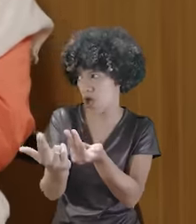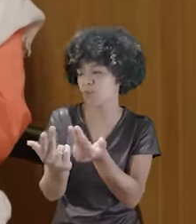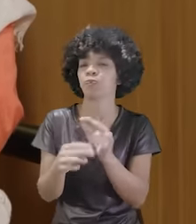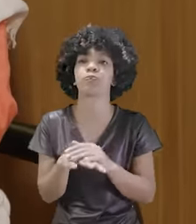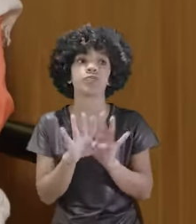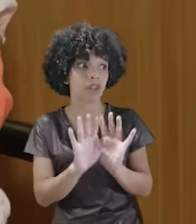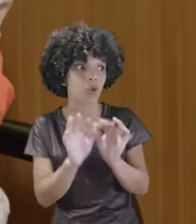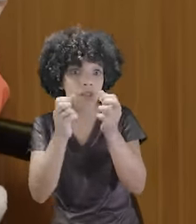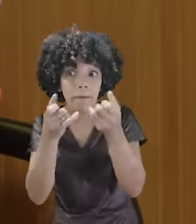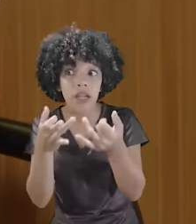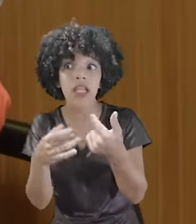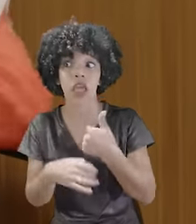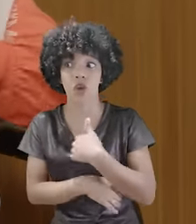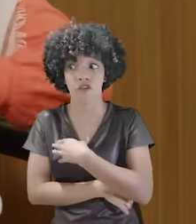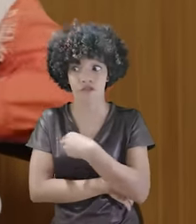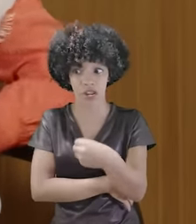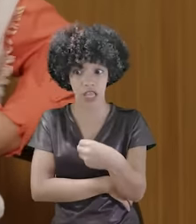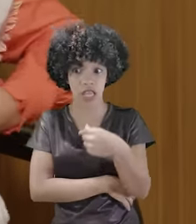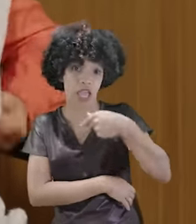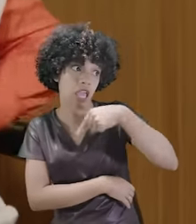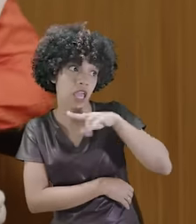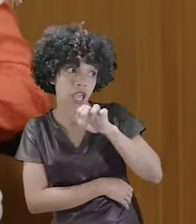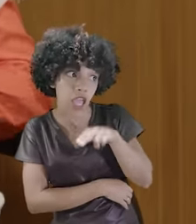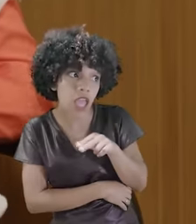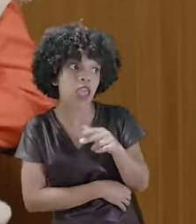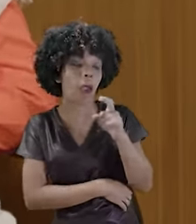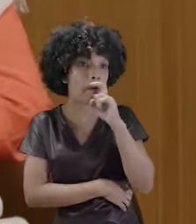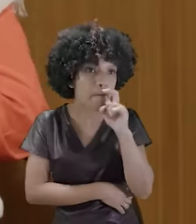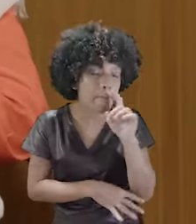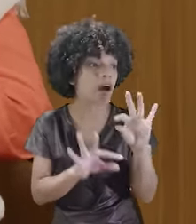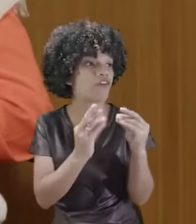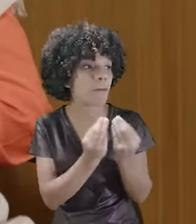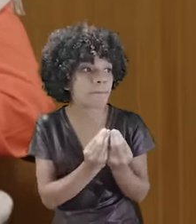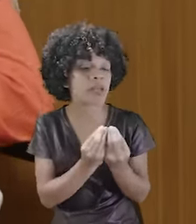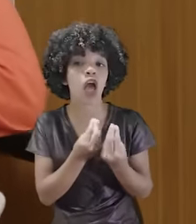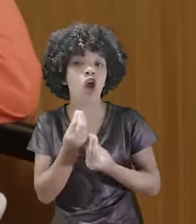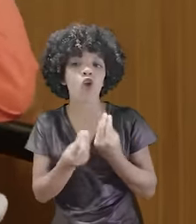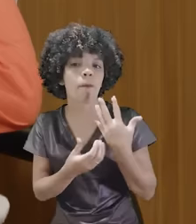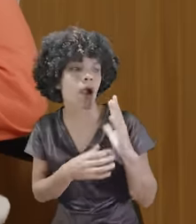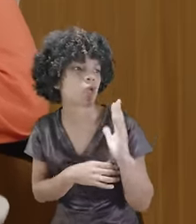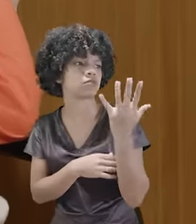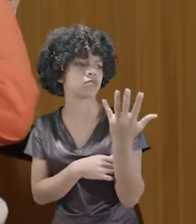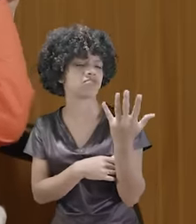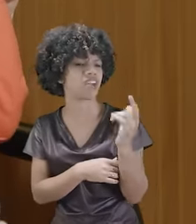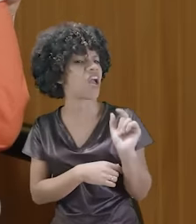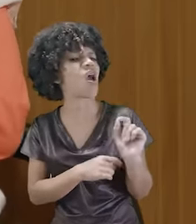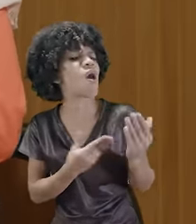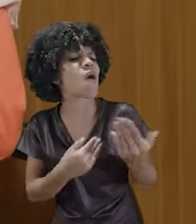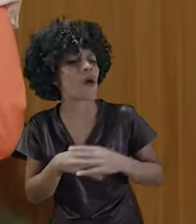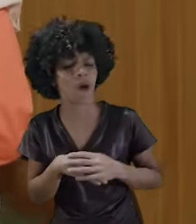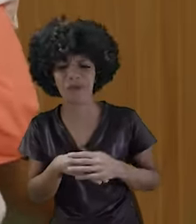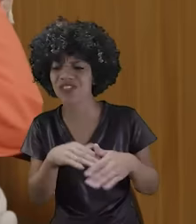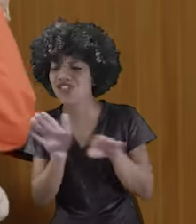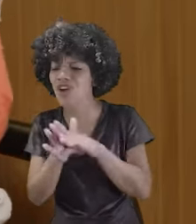aí eu contei para ele que o sua filha do que que é meu pai que a minha família como eles me pegou aí ele falou como você